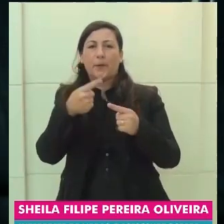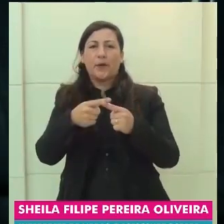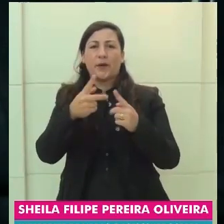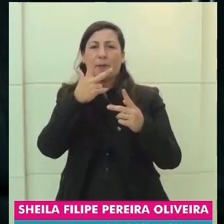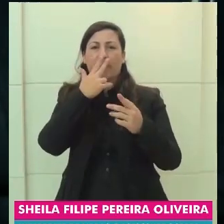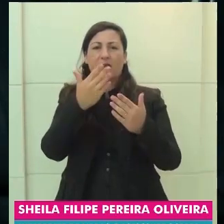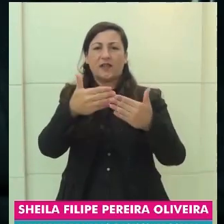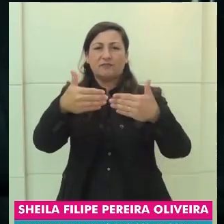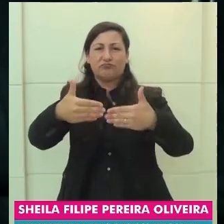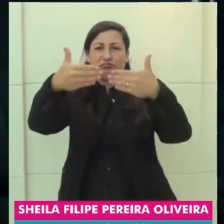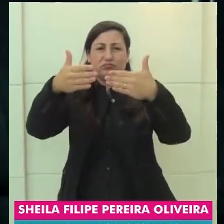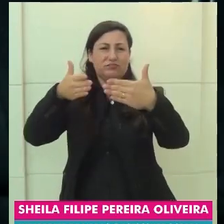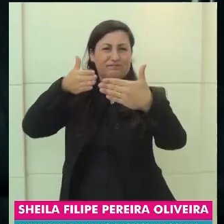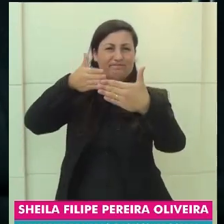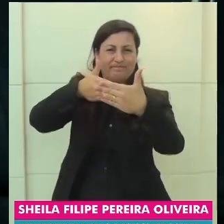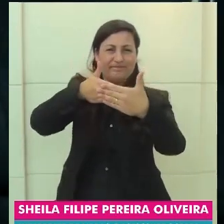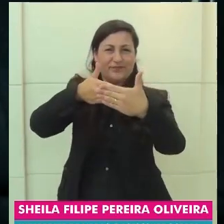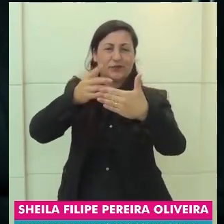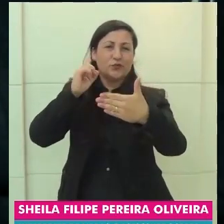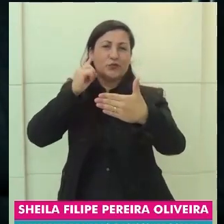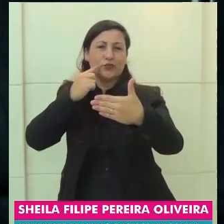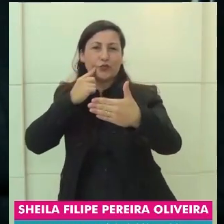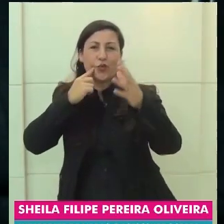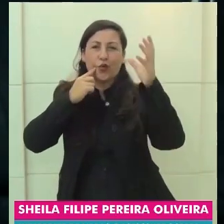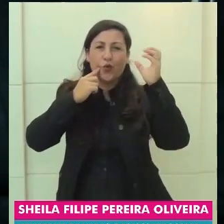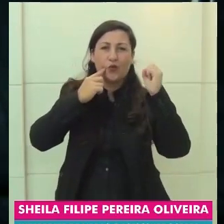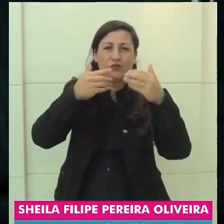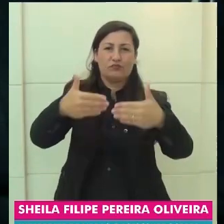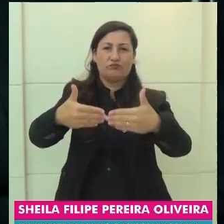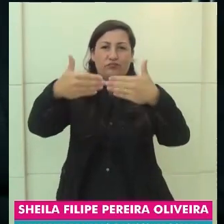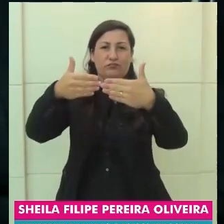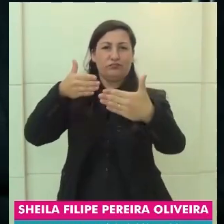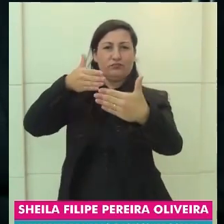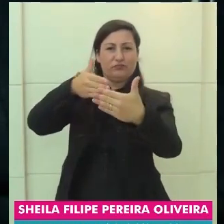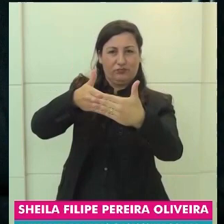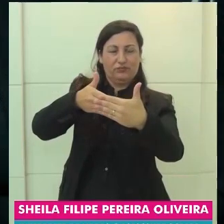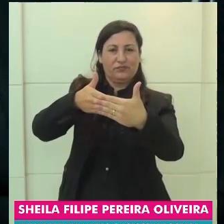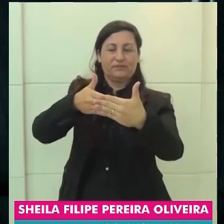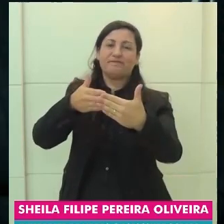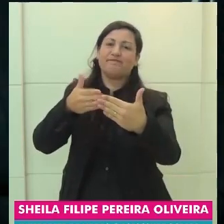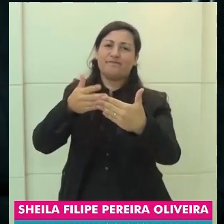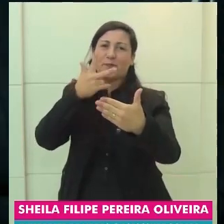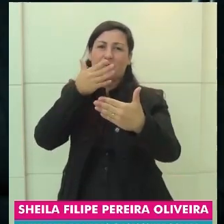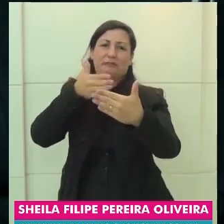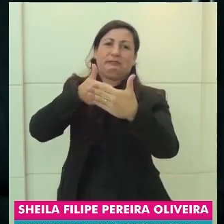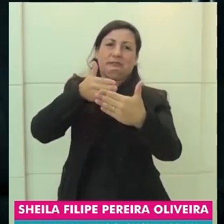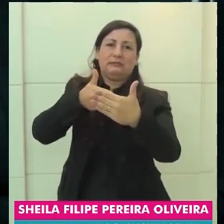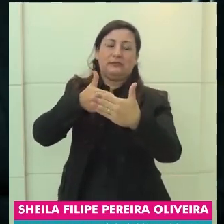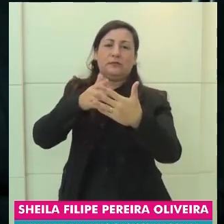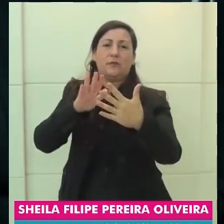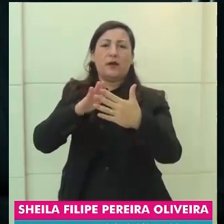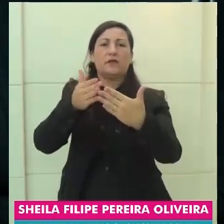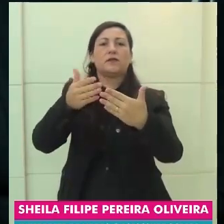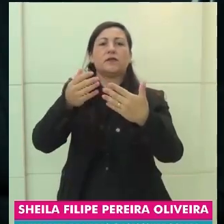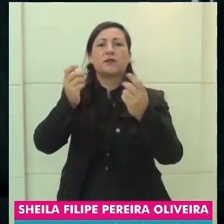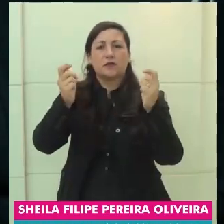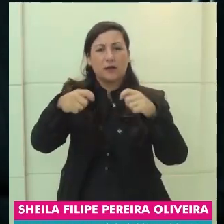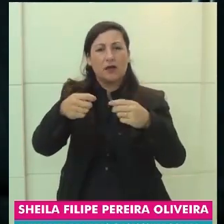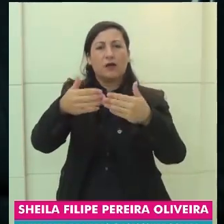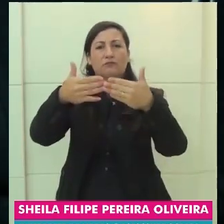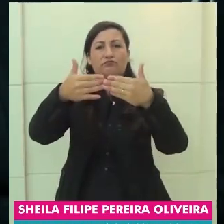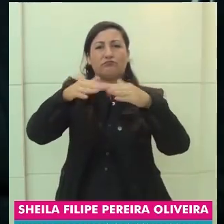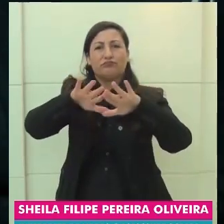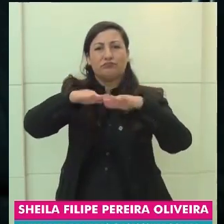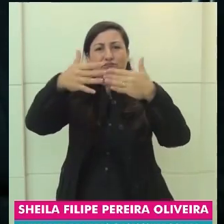Porque nas quinta-feiras nós temos os cursos de Libras, claro, é pago à parte, no caso, para o